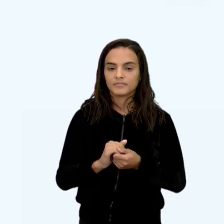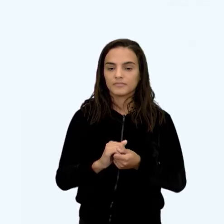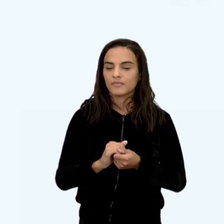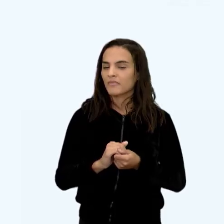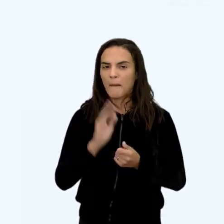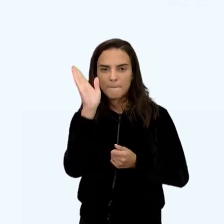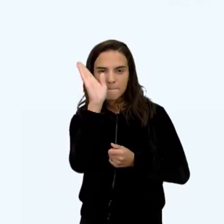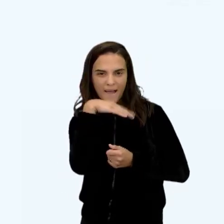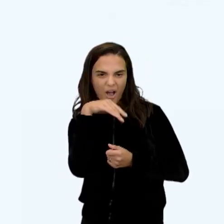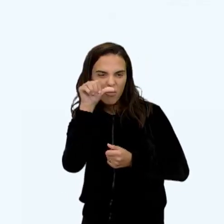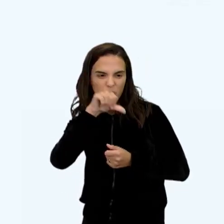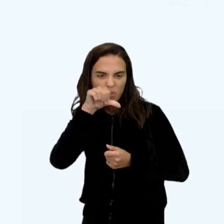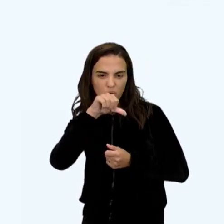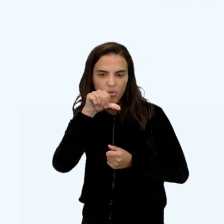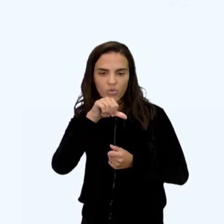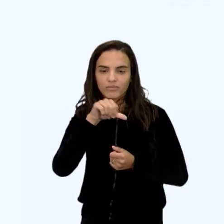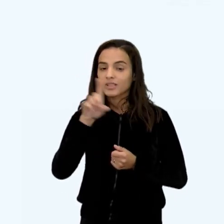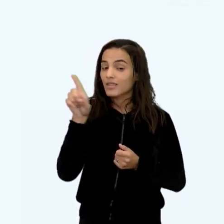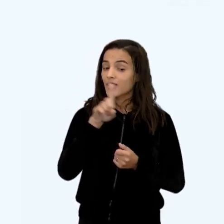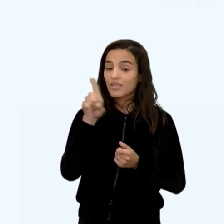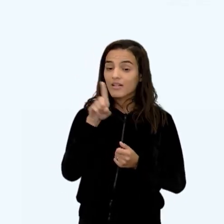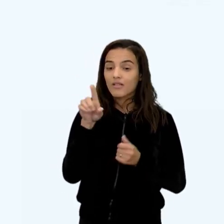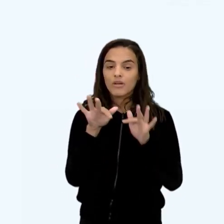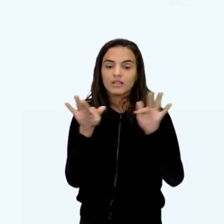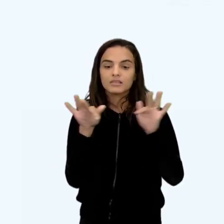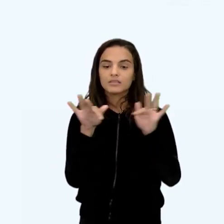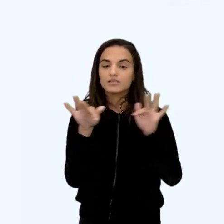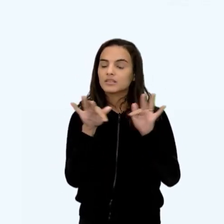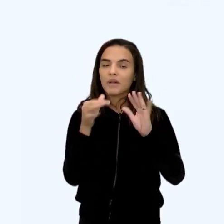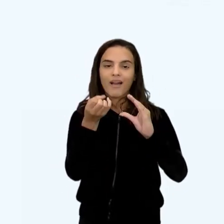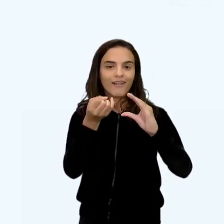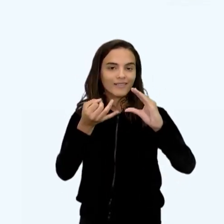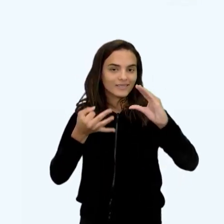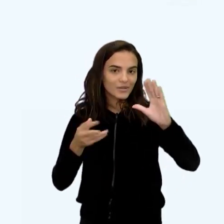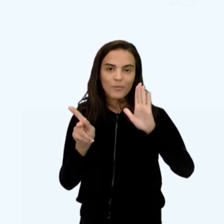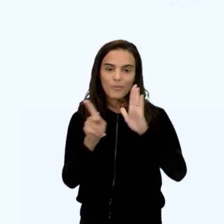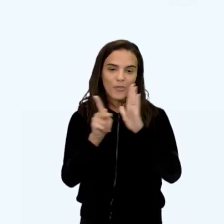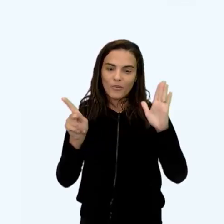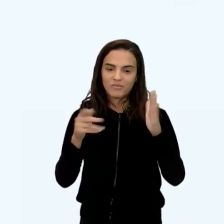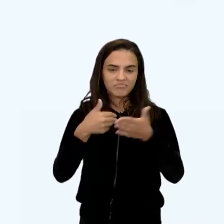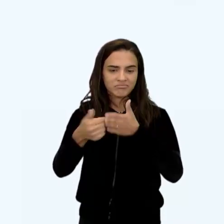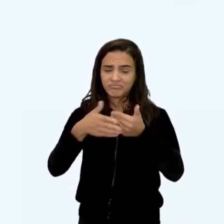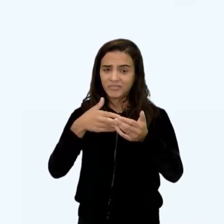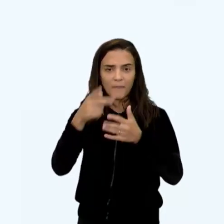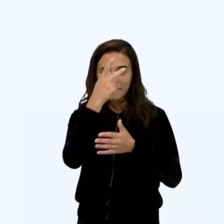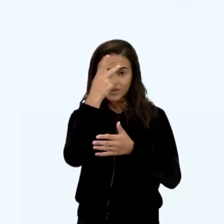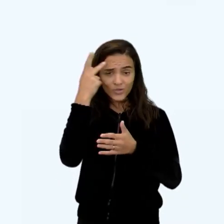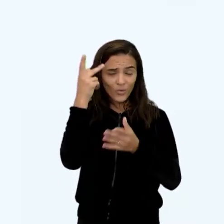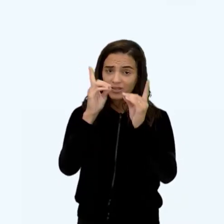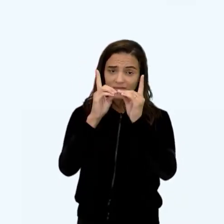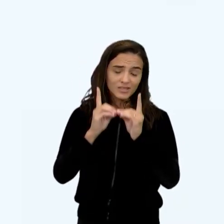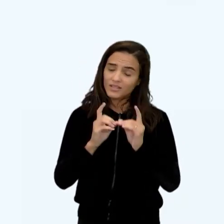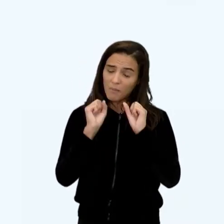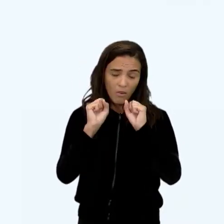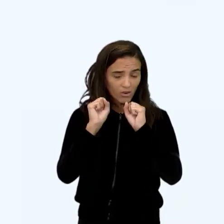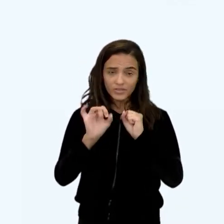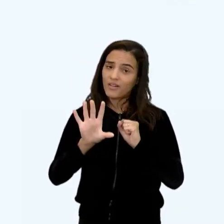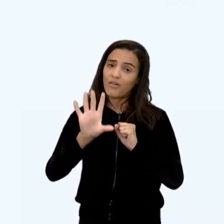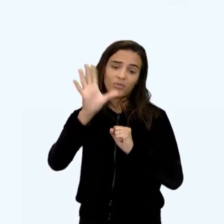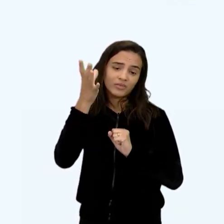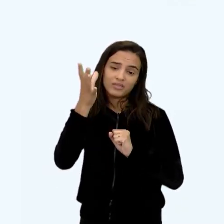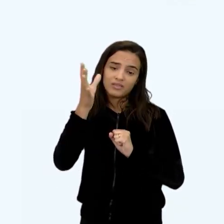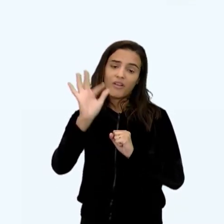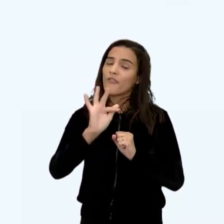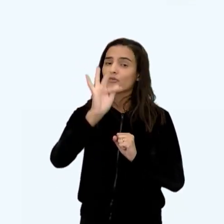não é um mal, é simplesmente uma característica. Qualquer um pode nascer com deficiência ou